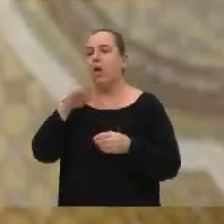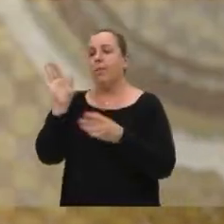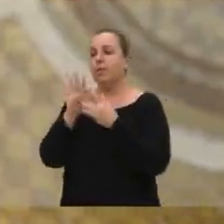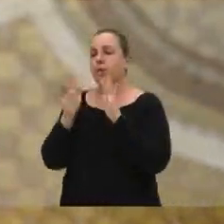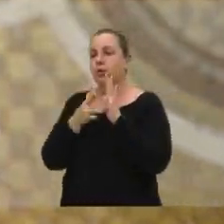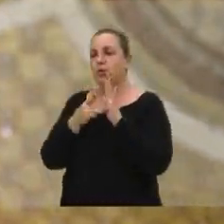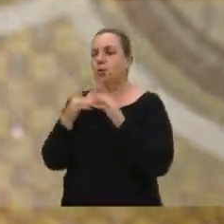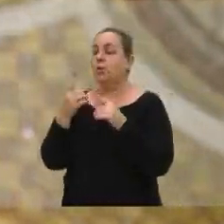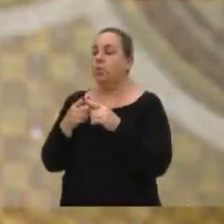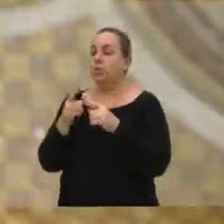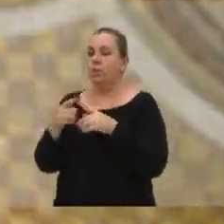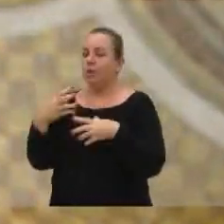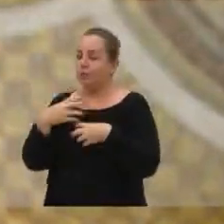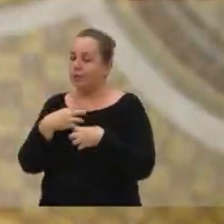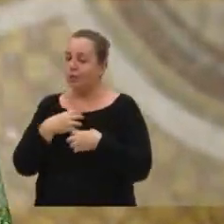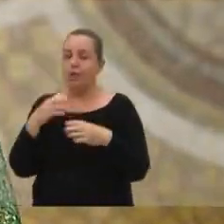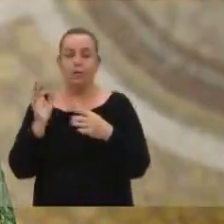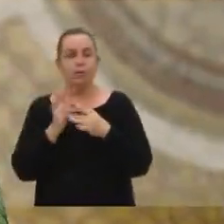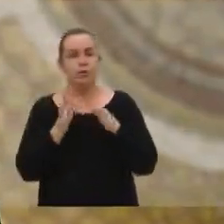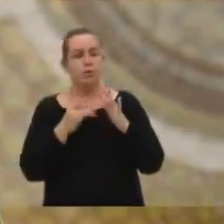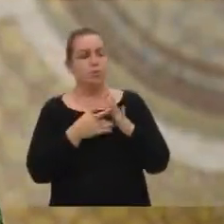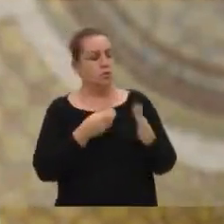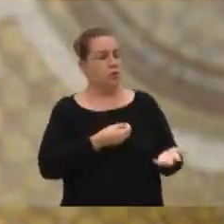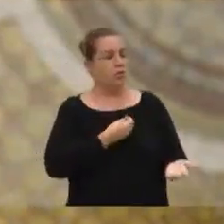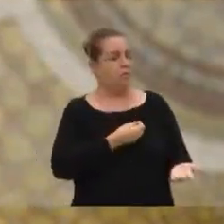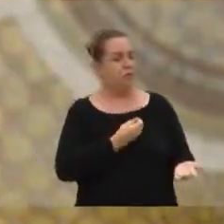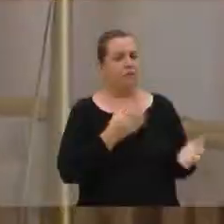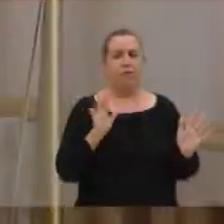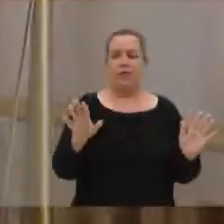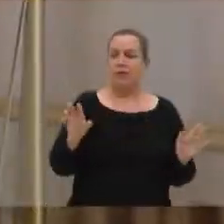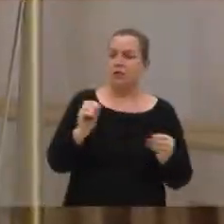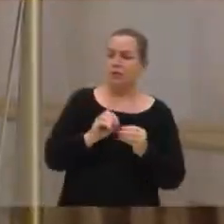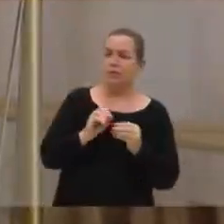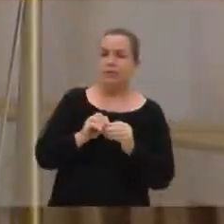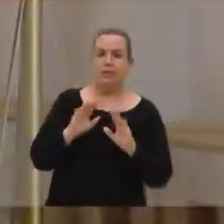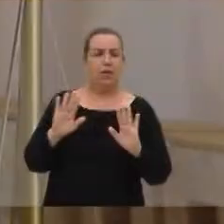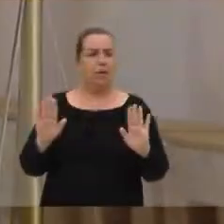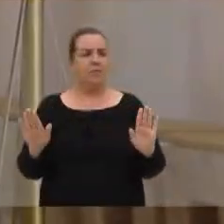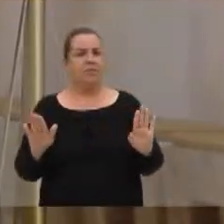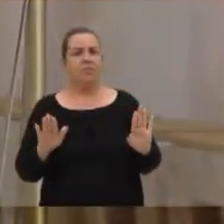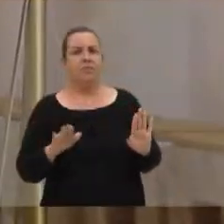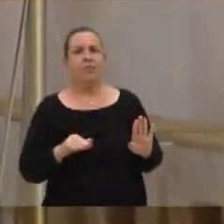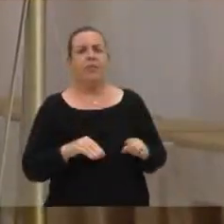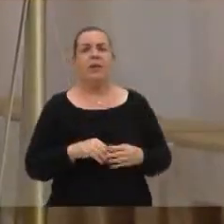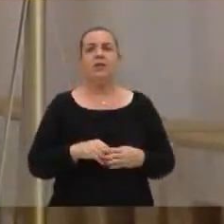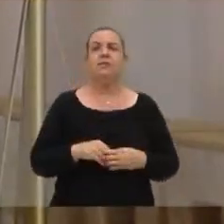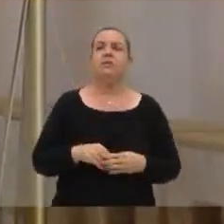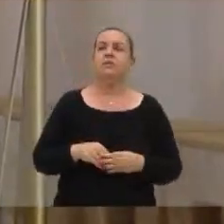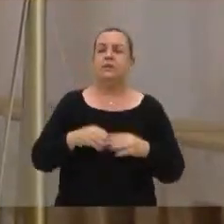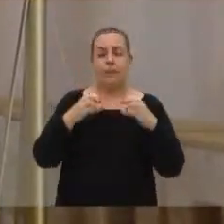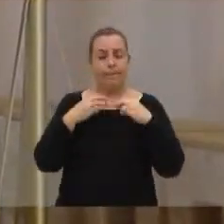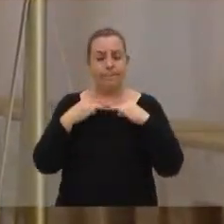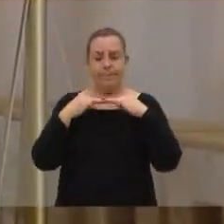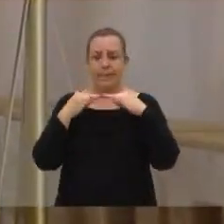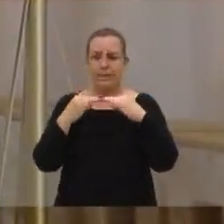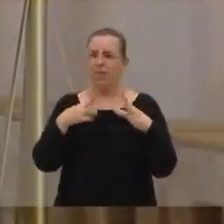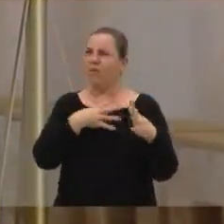no seu jeito, na sua forma de exercer, ser Messias,